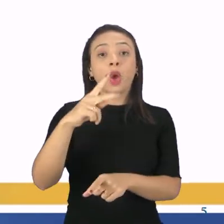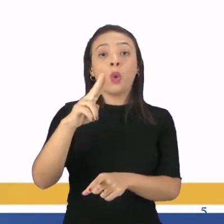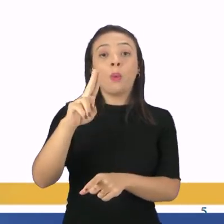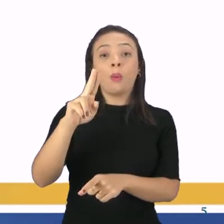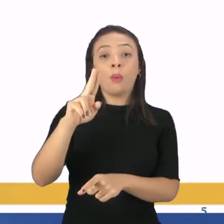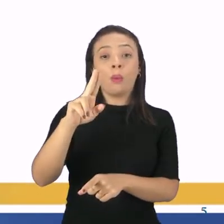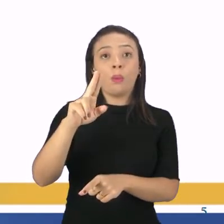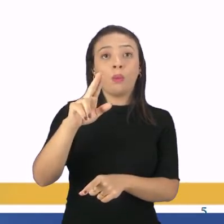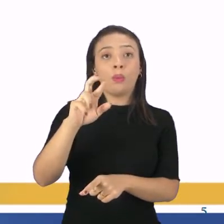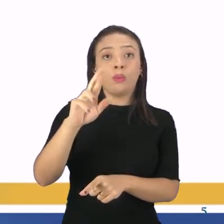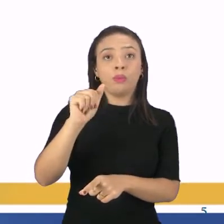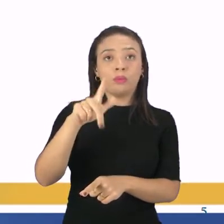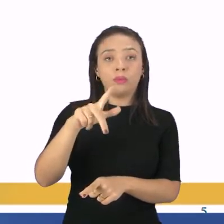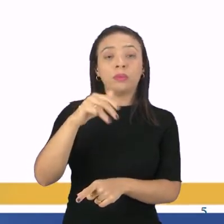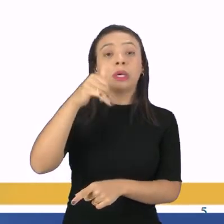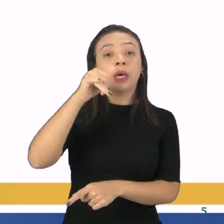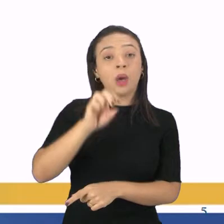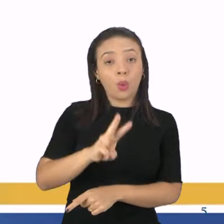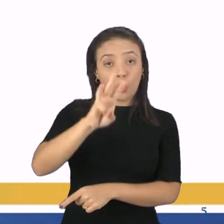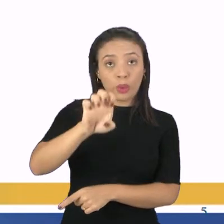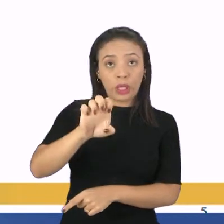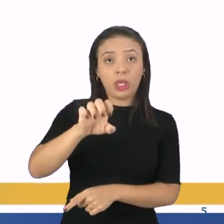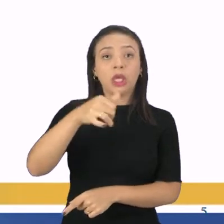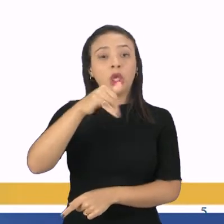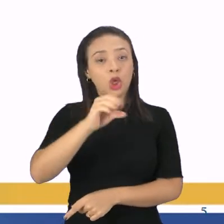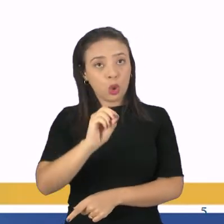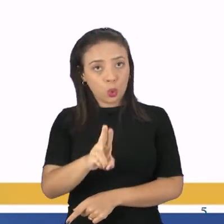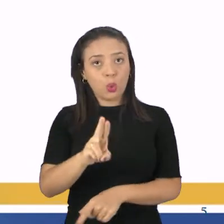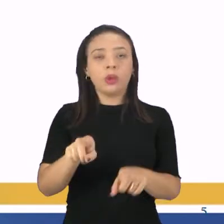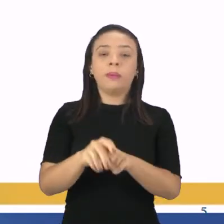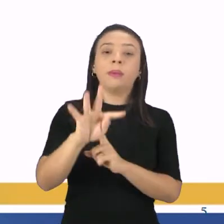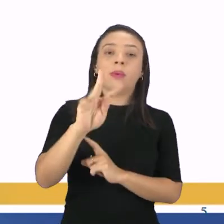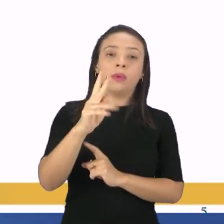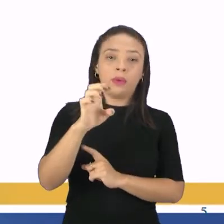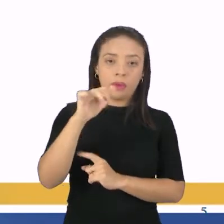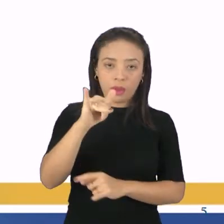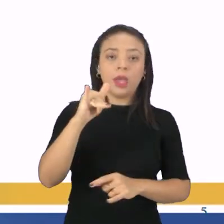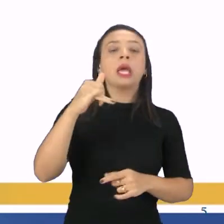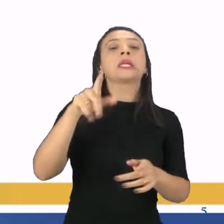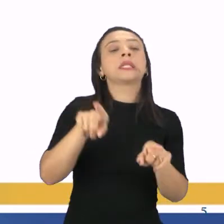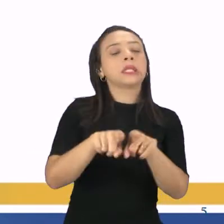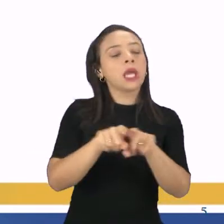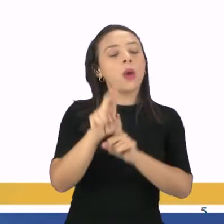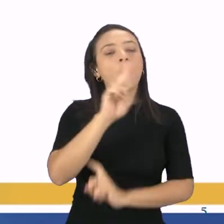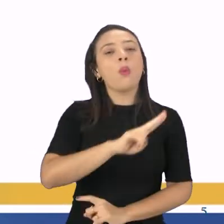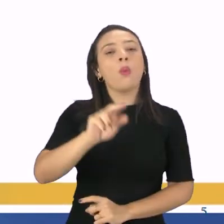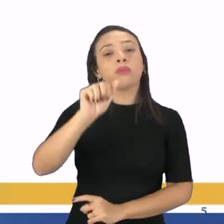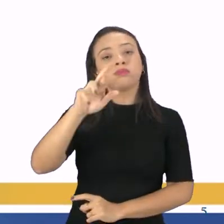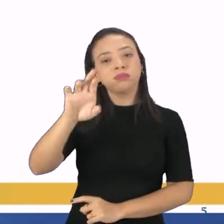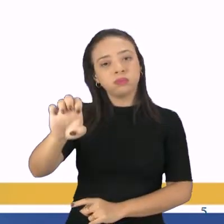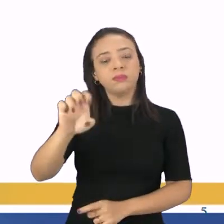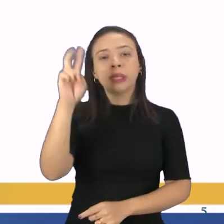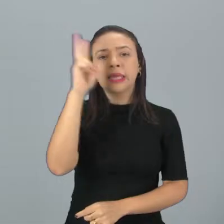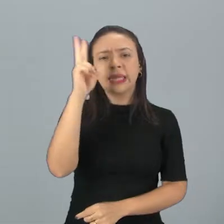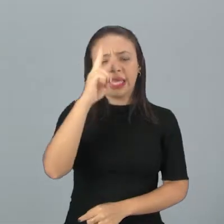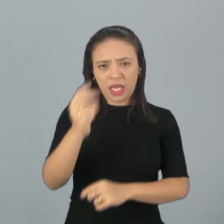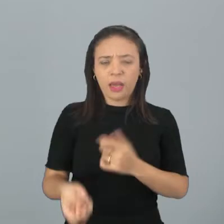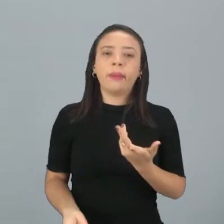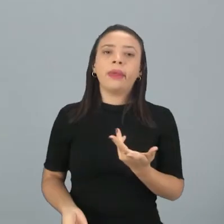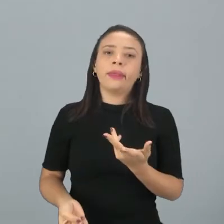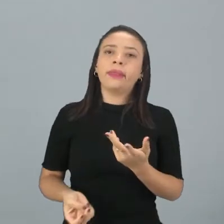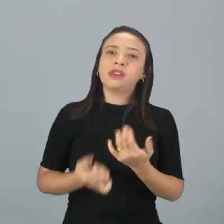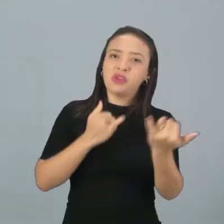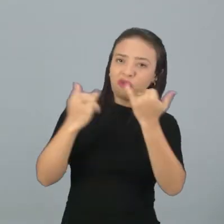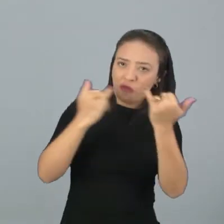we, you e they, para todos os pronomes no plural, vocês vão usar o are. Então, lembrem-se bem dessas dicas que eu estou dando para